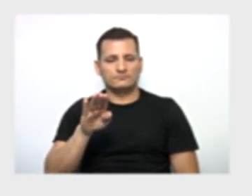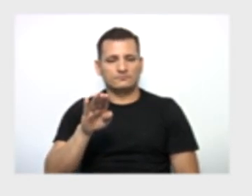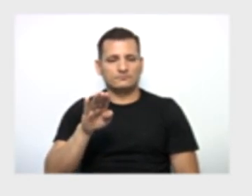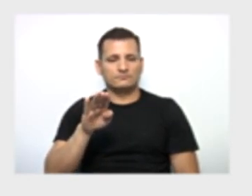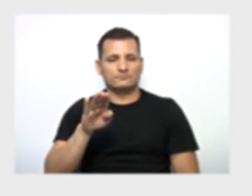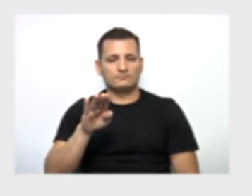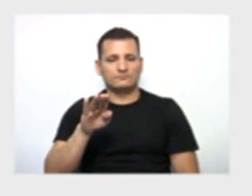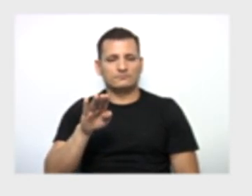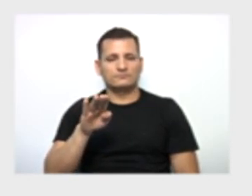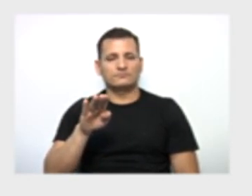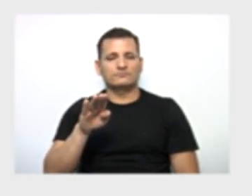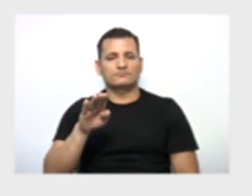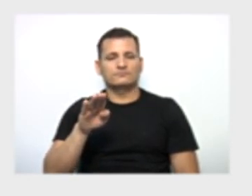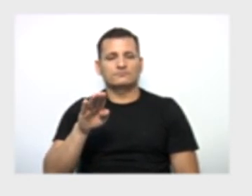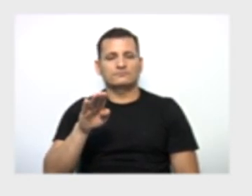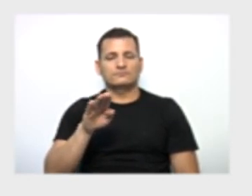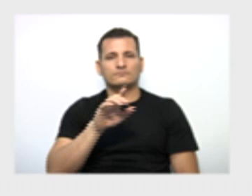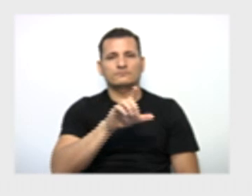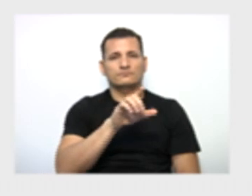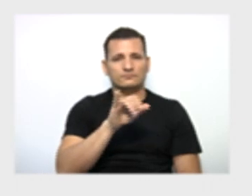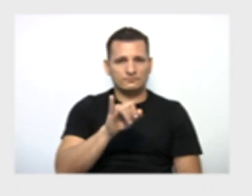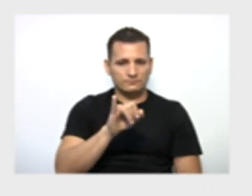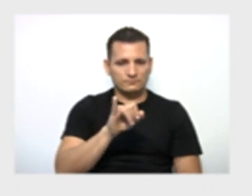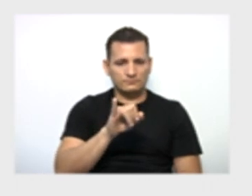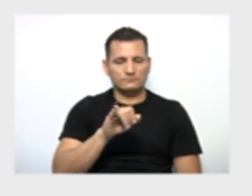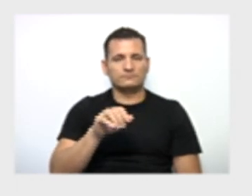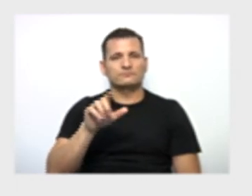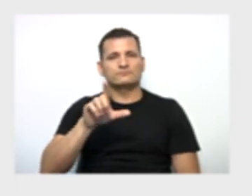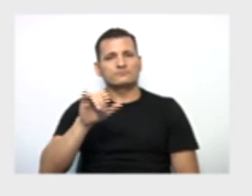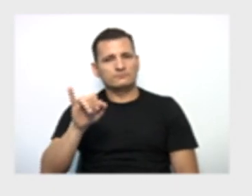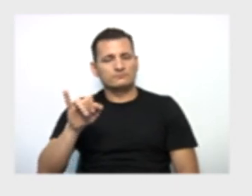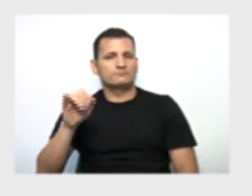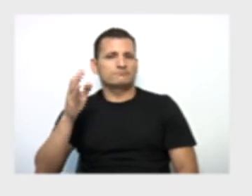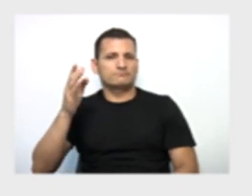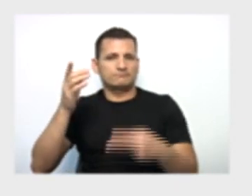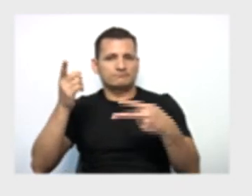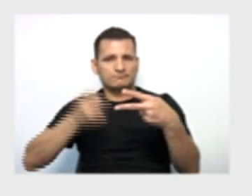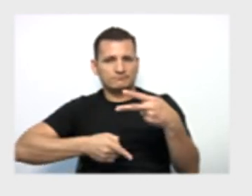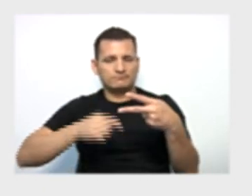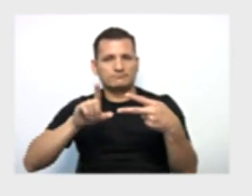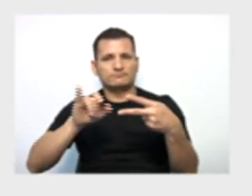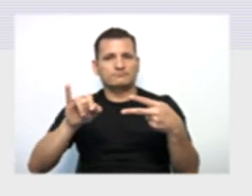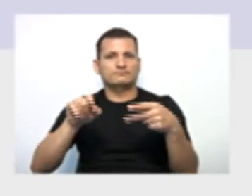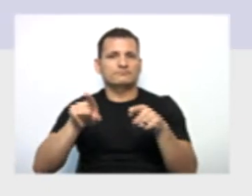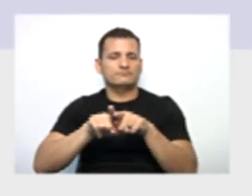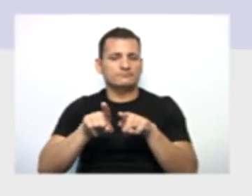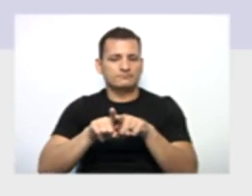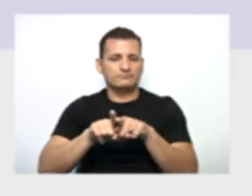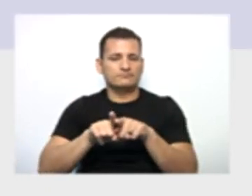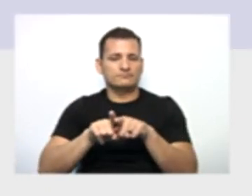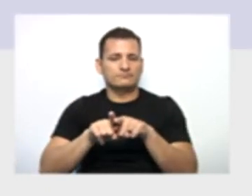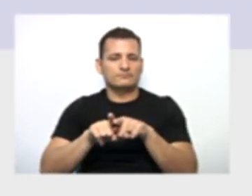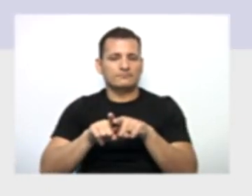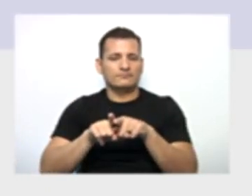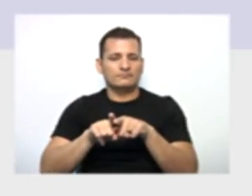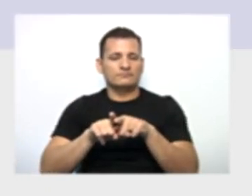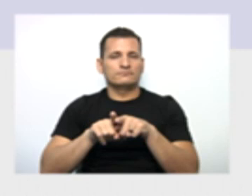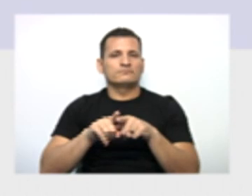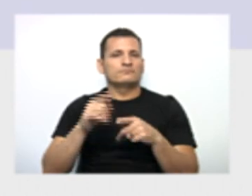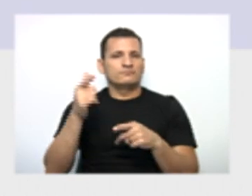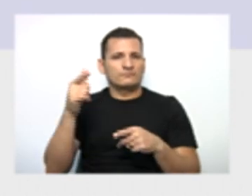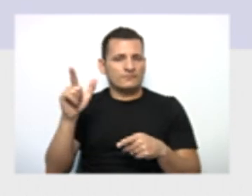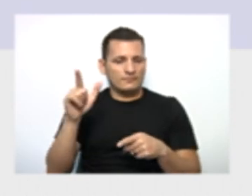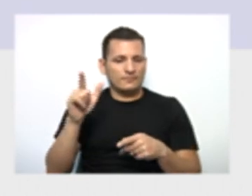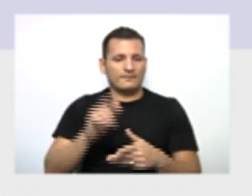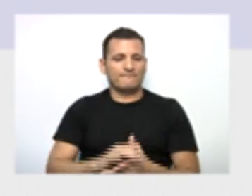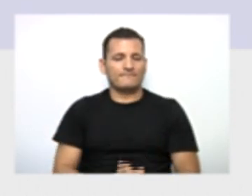A tag LI, que é item da lista, também tem o seu fechamento. Vou criar outro item da